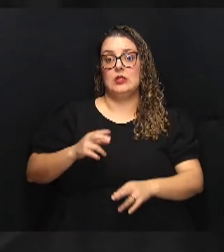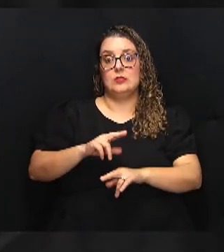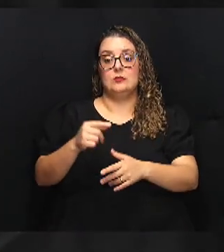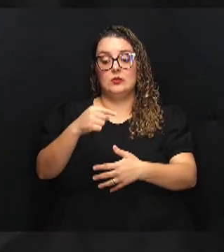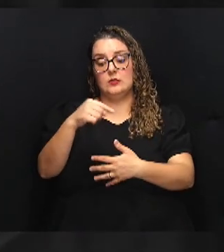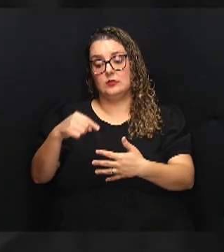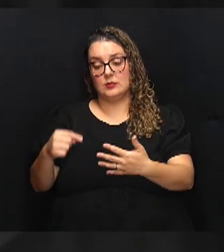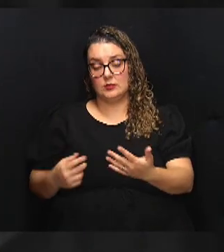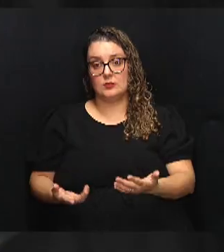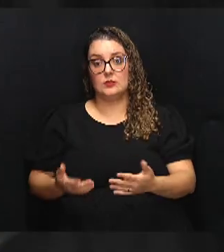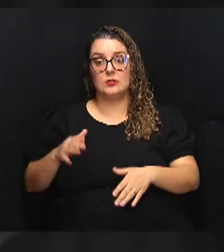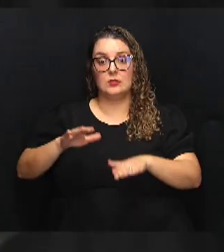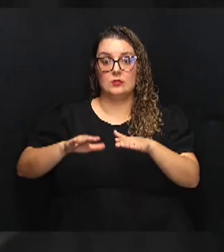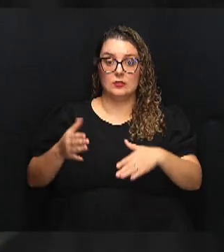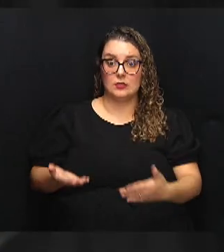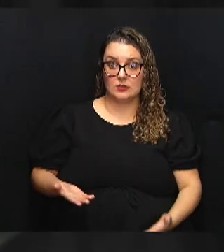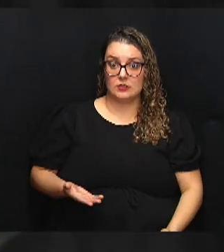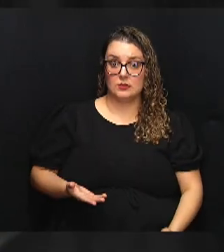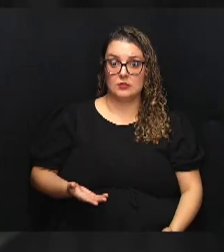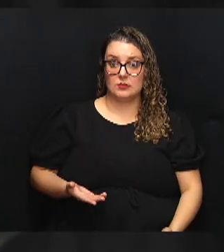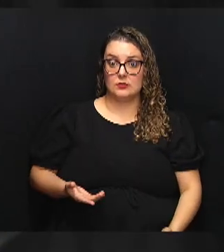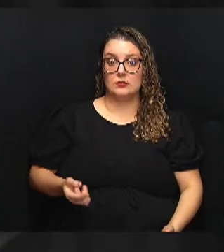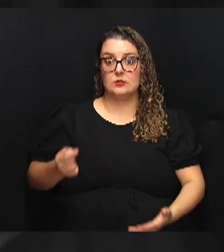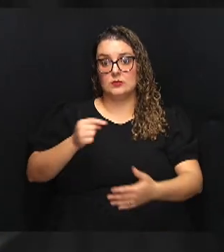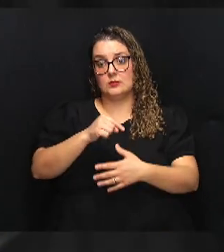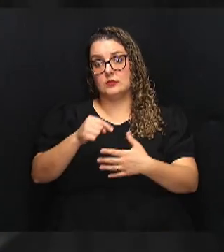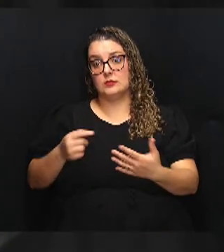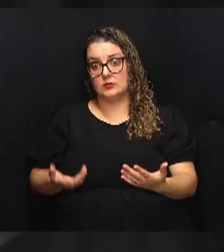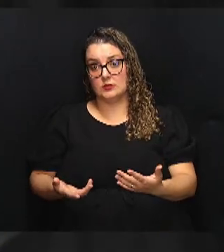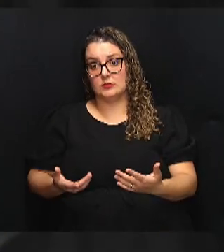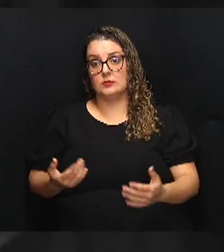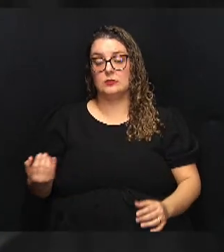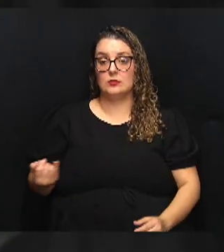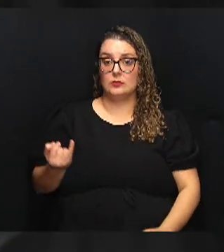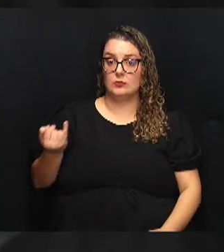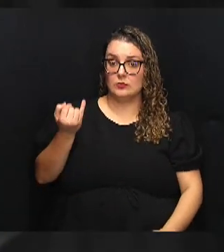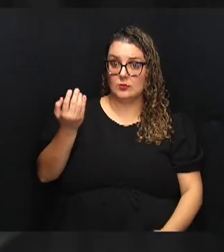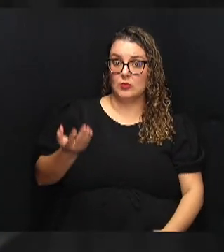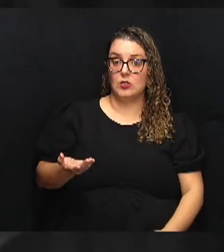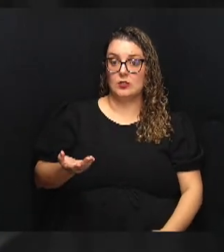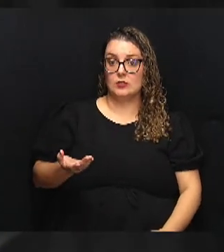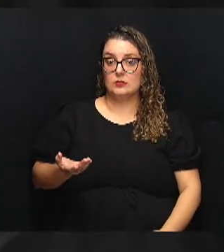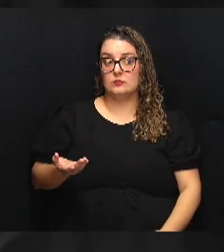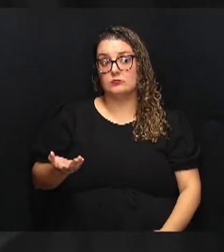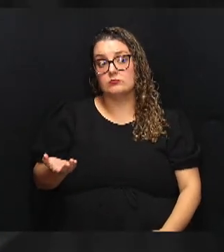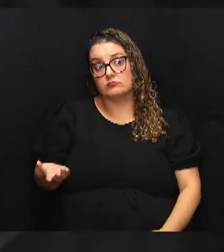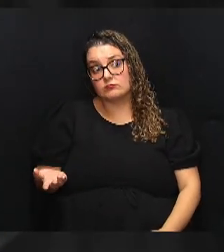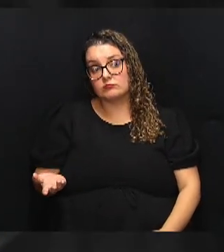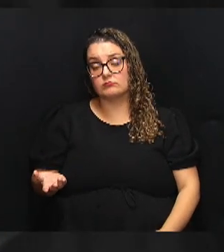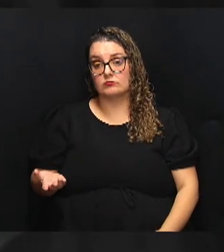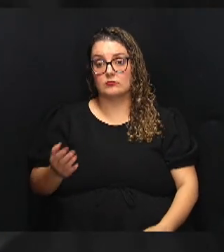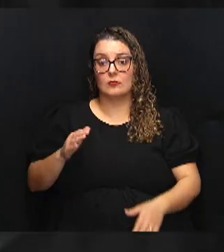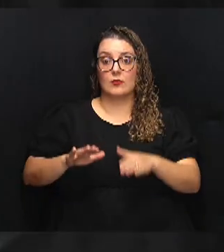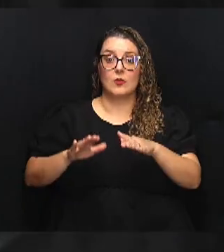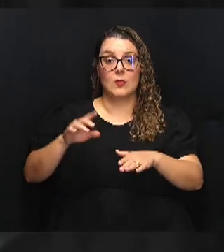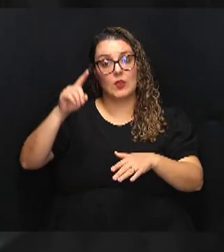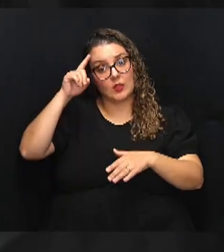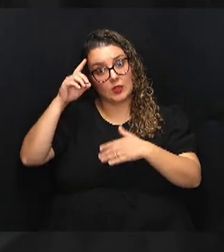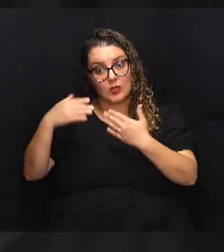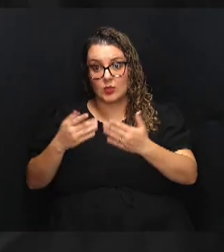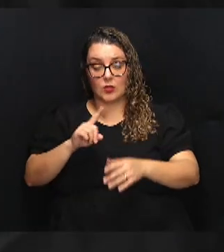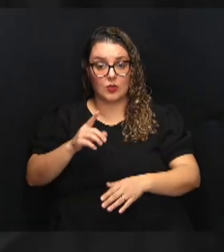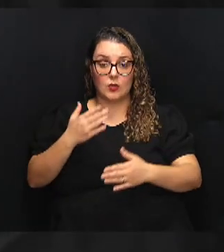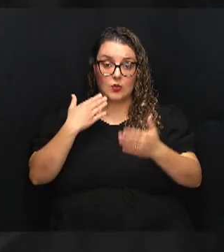questões que muitas vezes são questões cruciais e questões que talvez no dia a dia você não